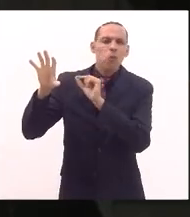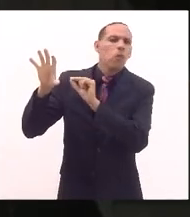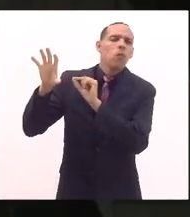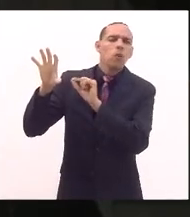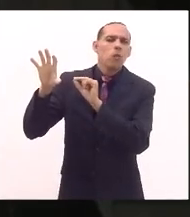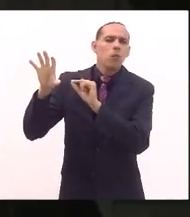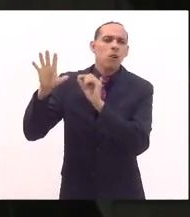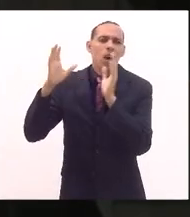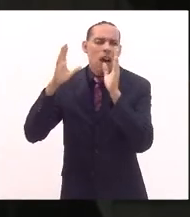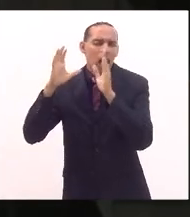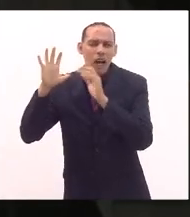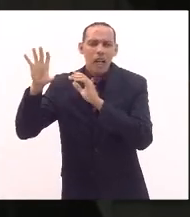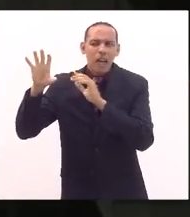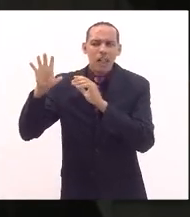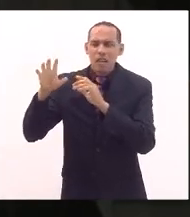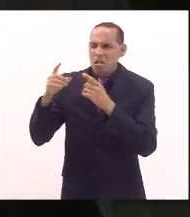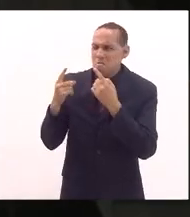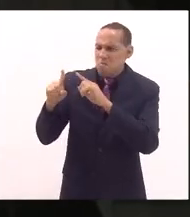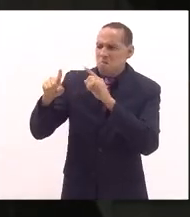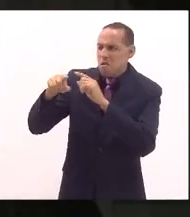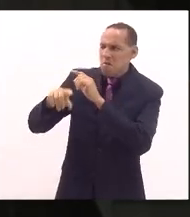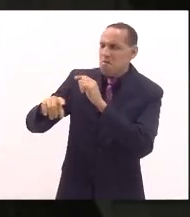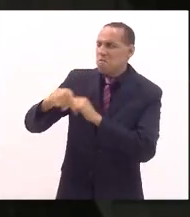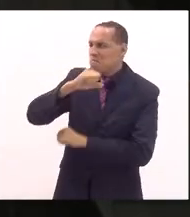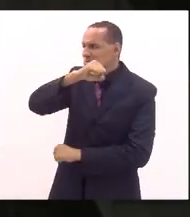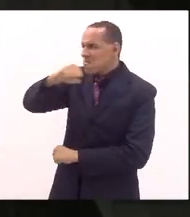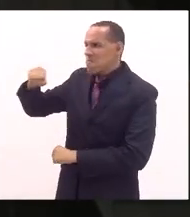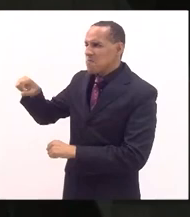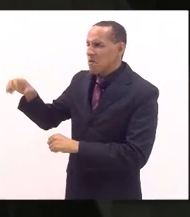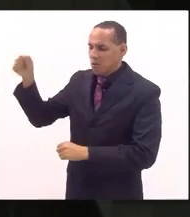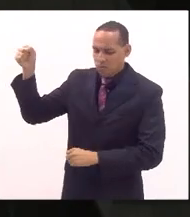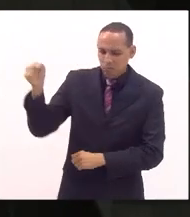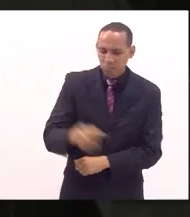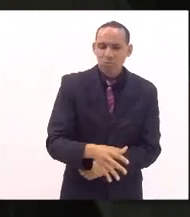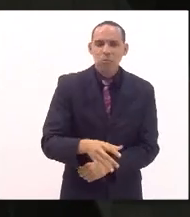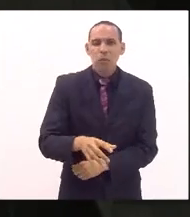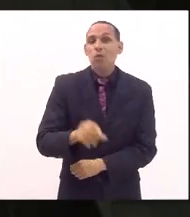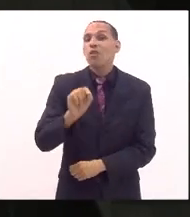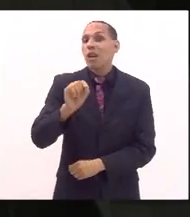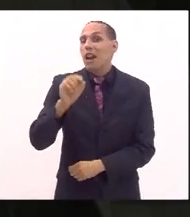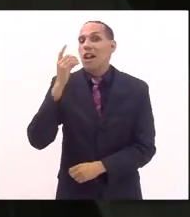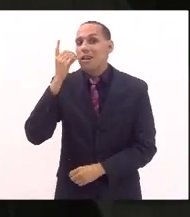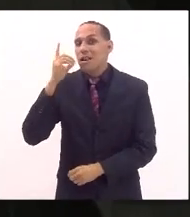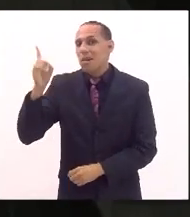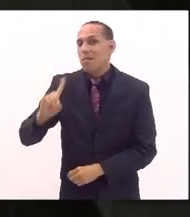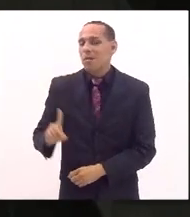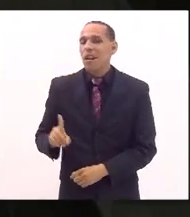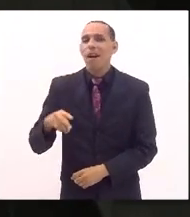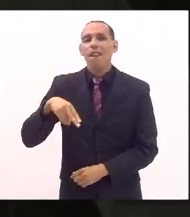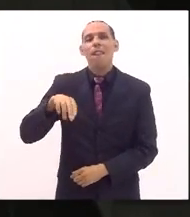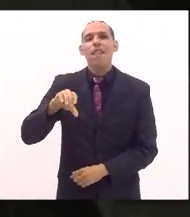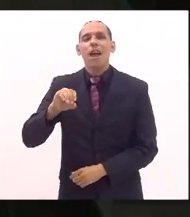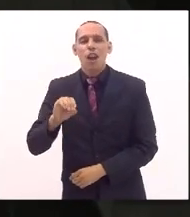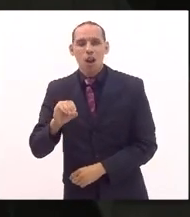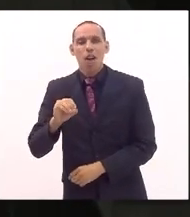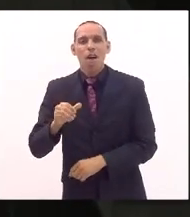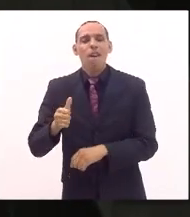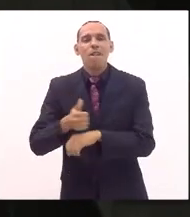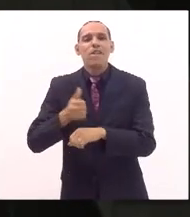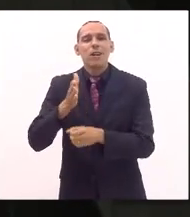precisa ser enfrentado decepada Deputado a Dani Monteiro é a cabeça do neofascismo